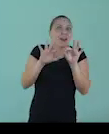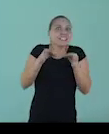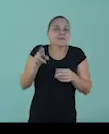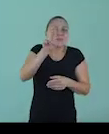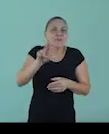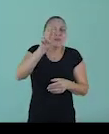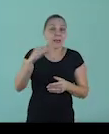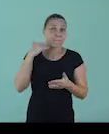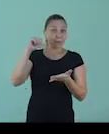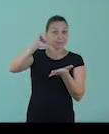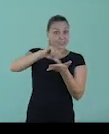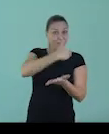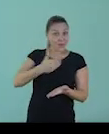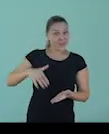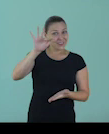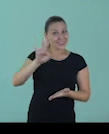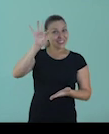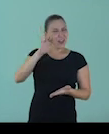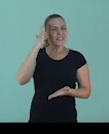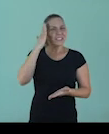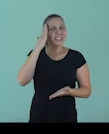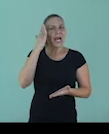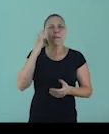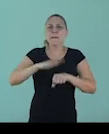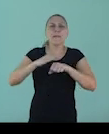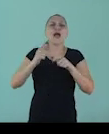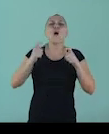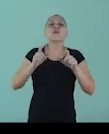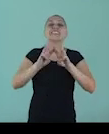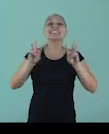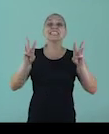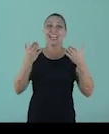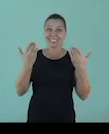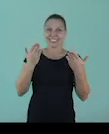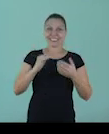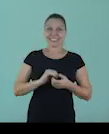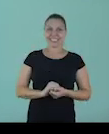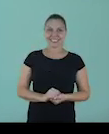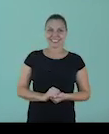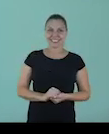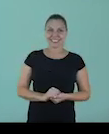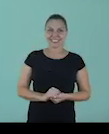e simples de usar Banco Central governo federal saiba mais em bcb.gov.br